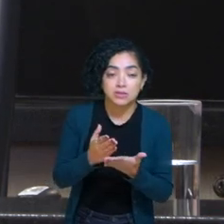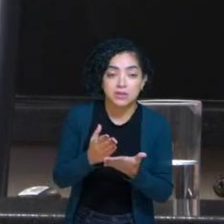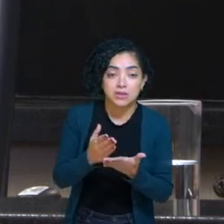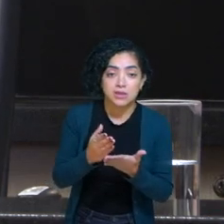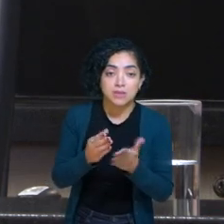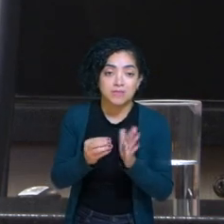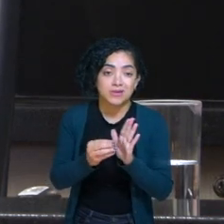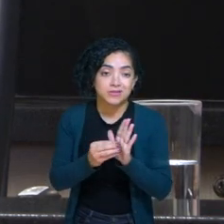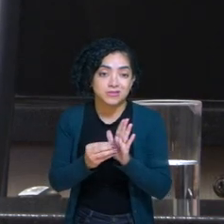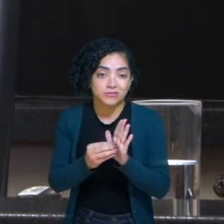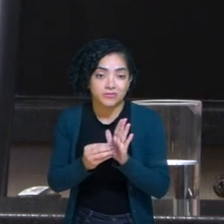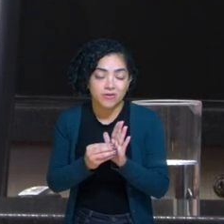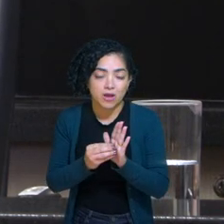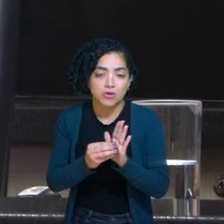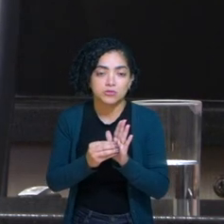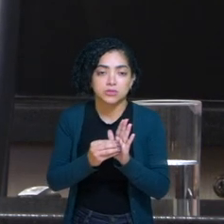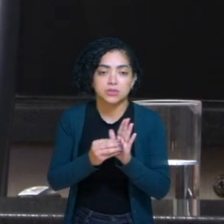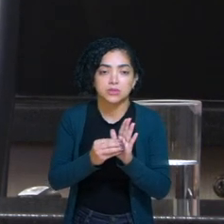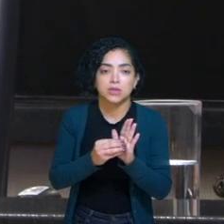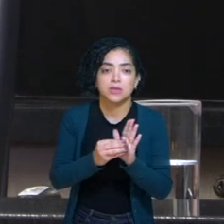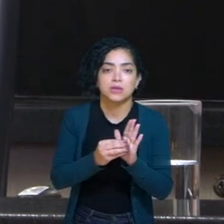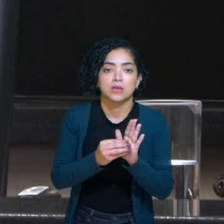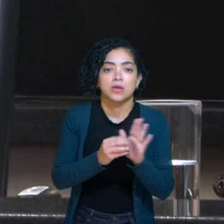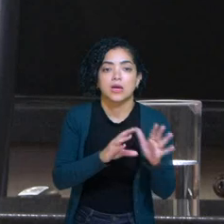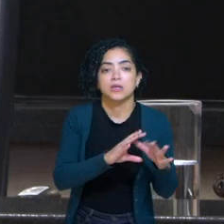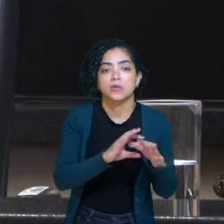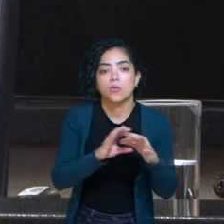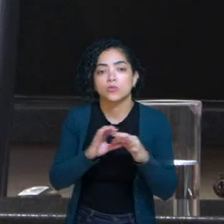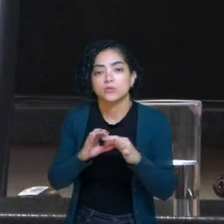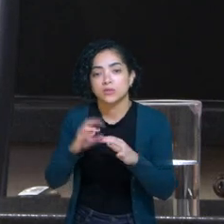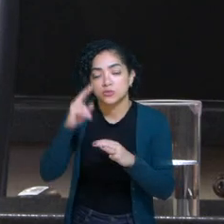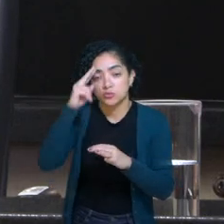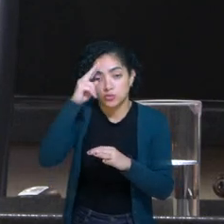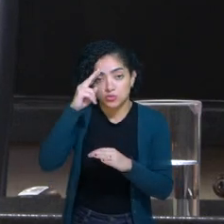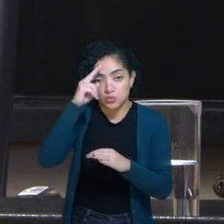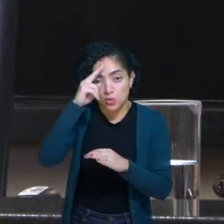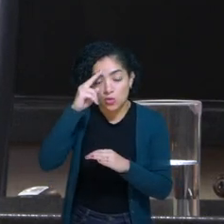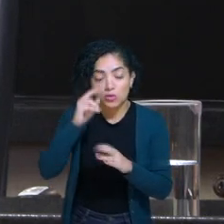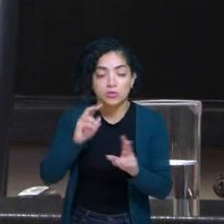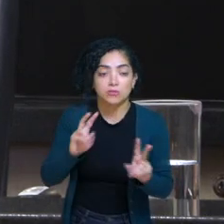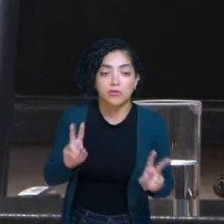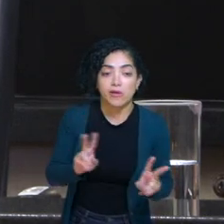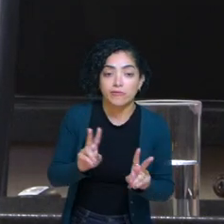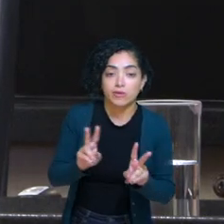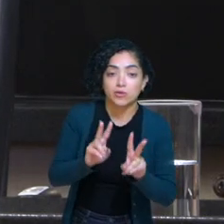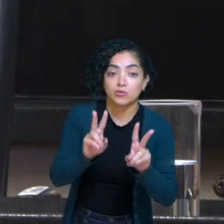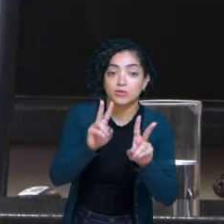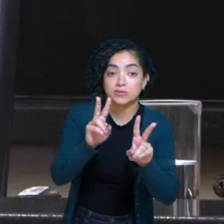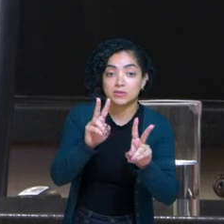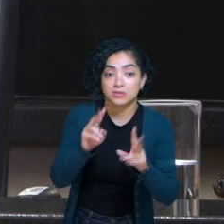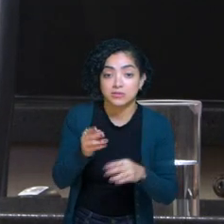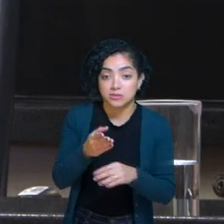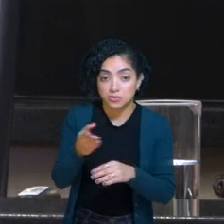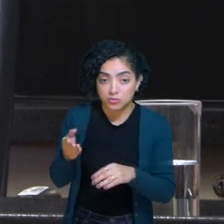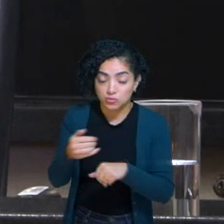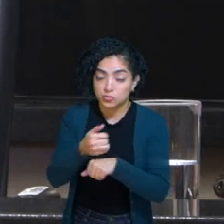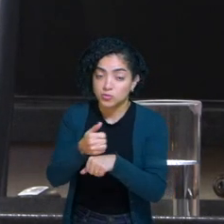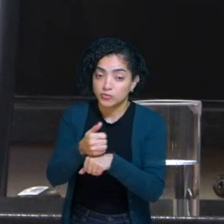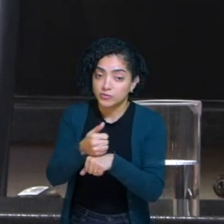concepção histórica que nós né Não traz a valorização dos profissionais da educação né